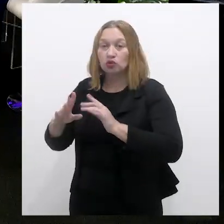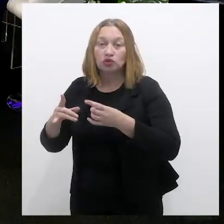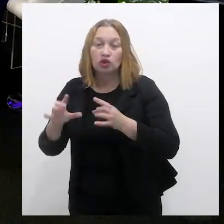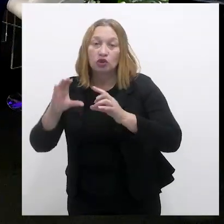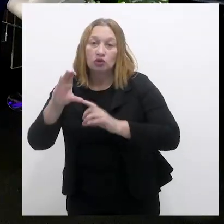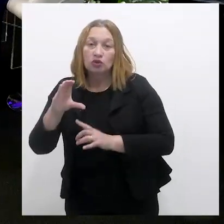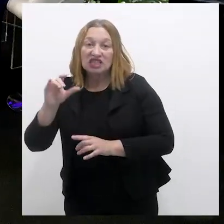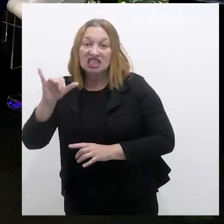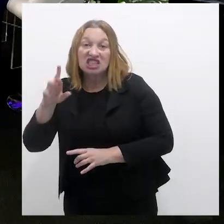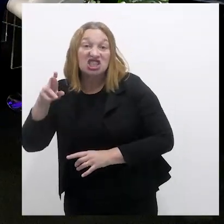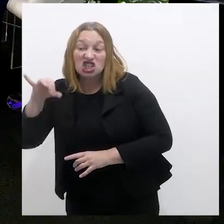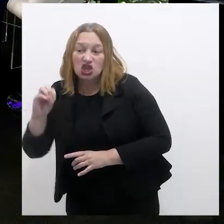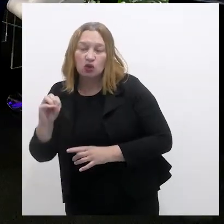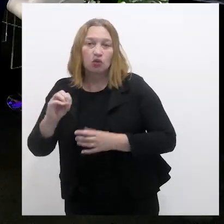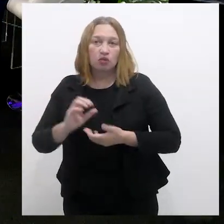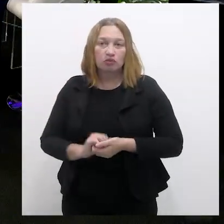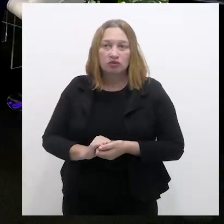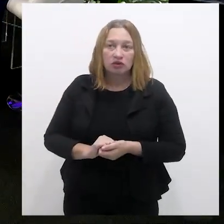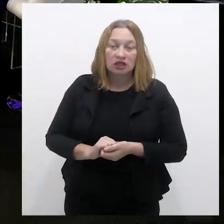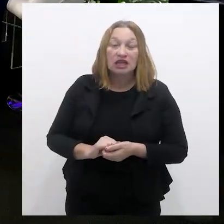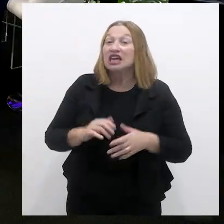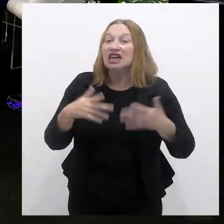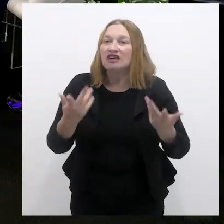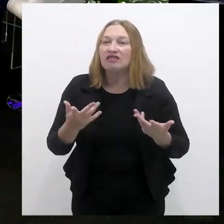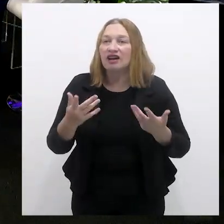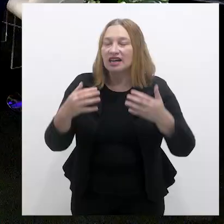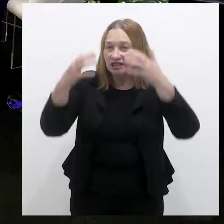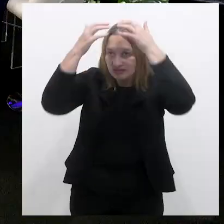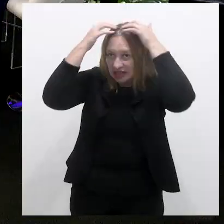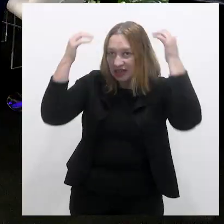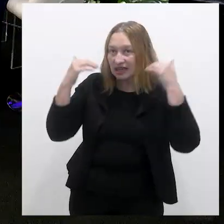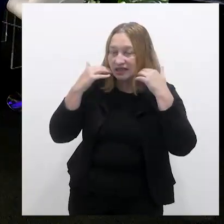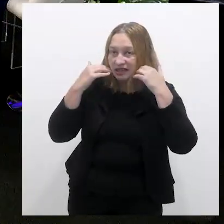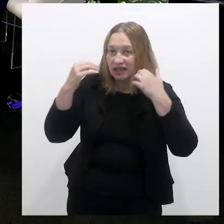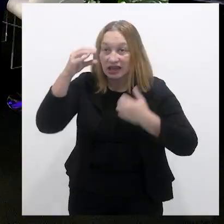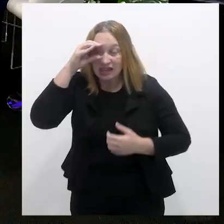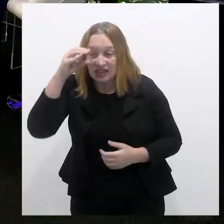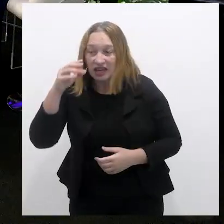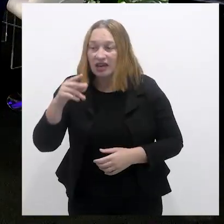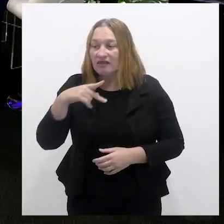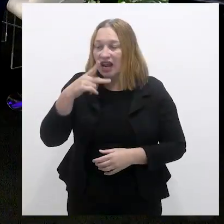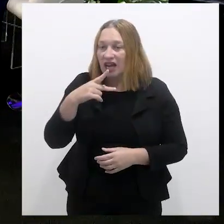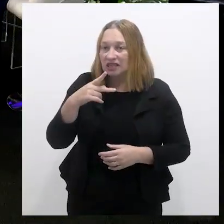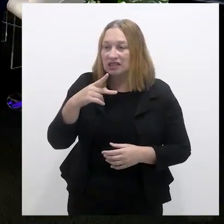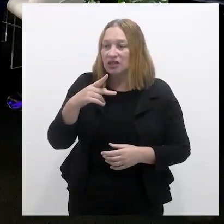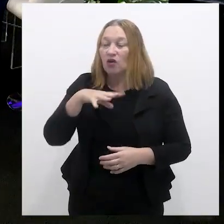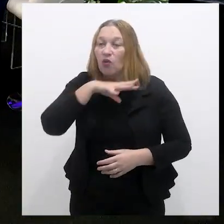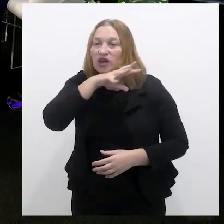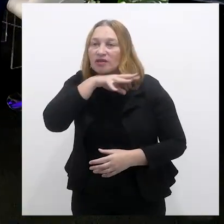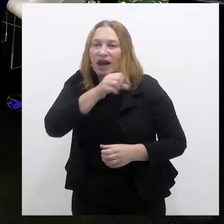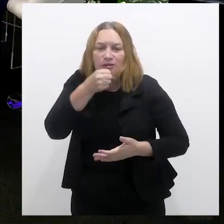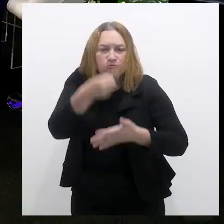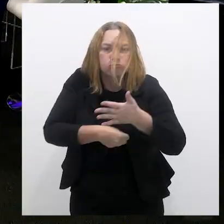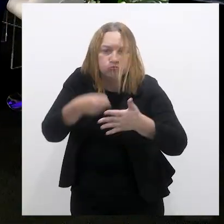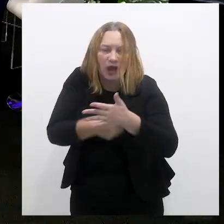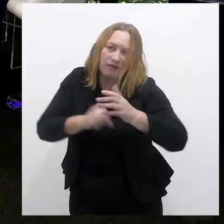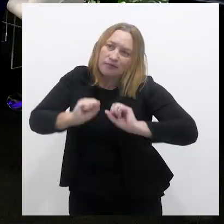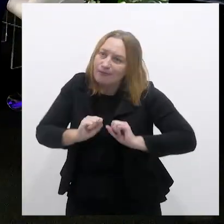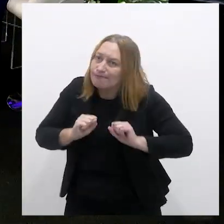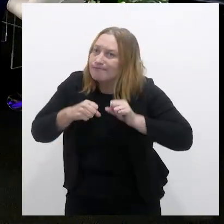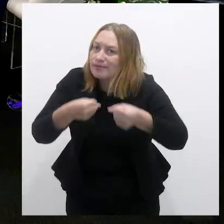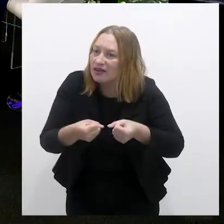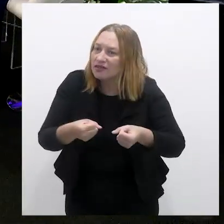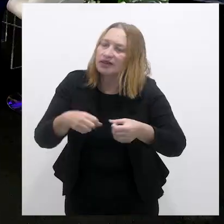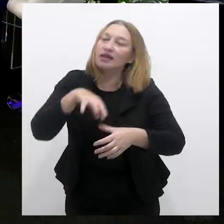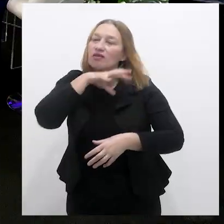no circo. E a gente ainda fala sobre a questão da Rita Lee com os animais, né? Que ela era vegana, lutava pela defesa